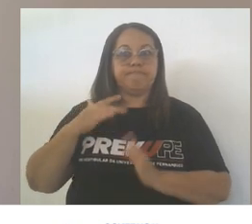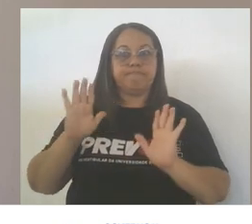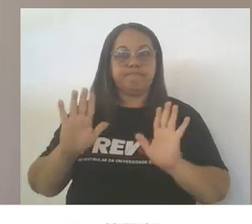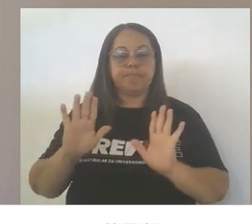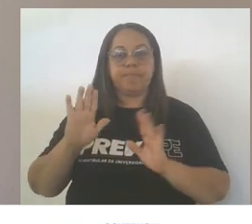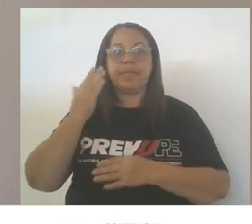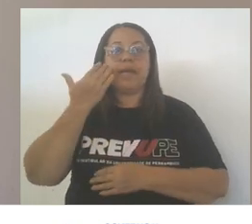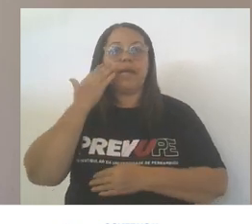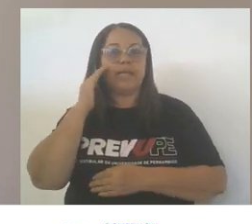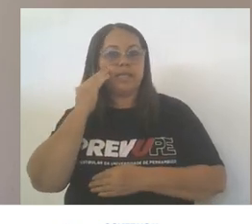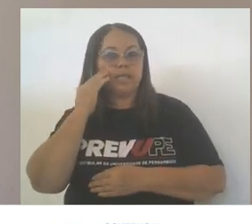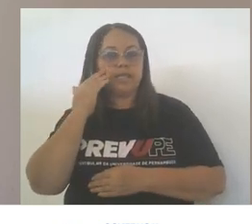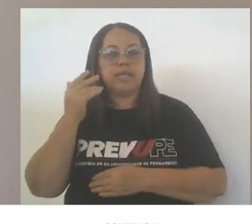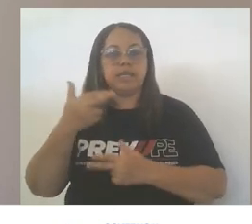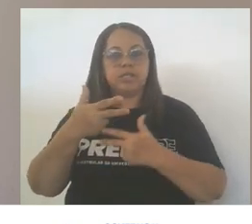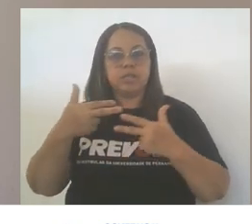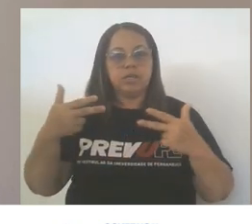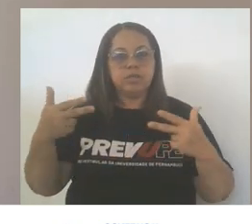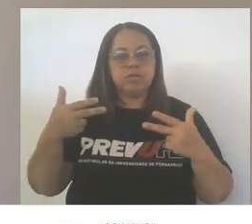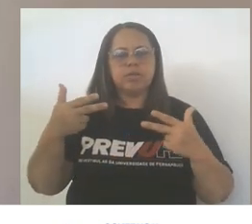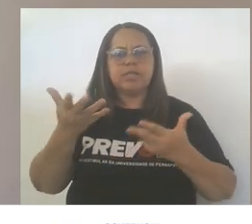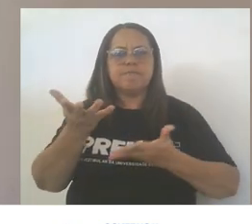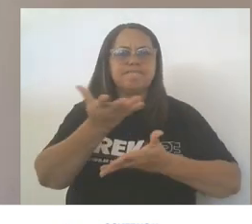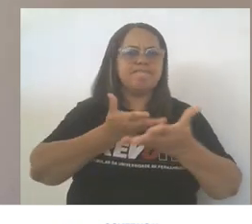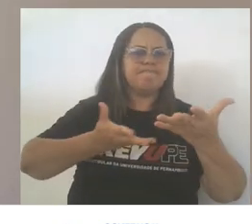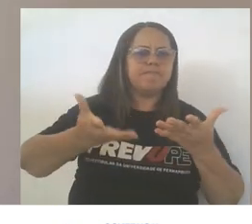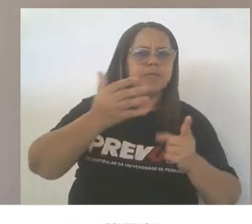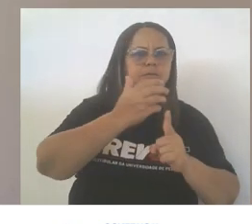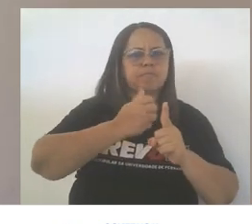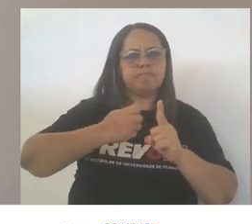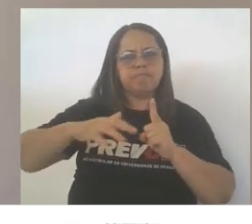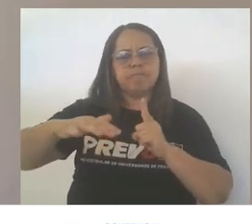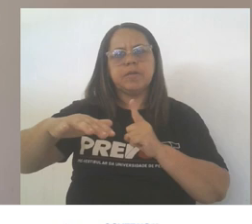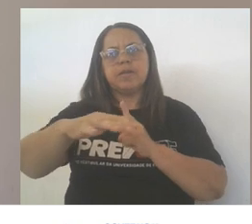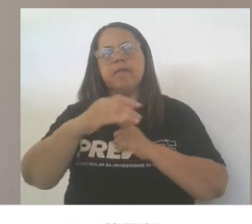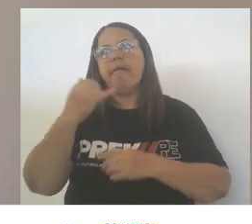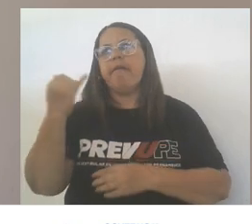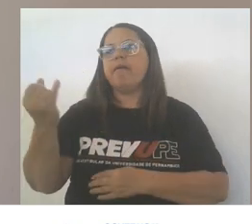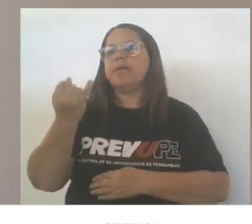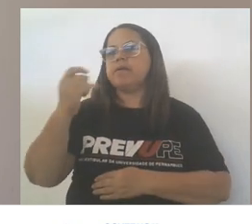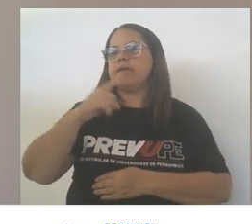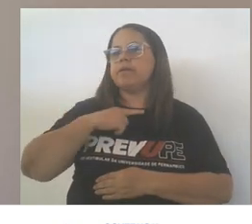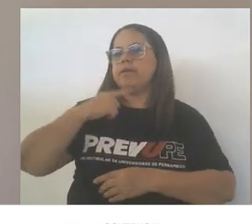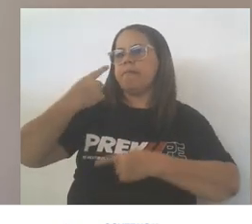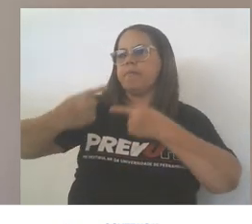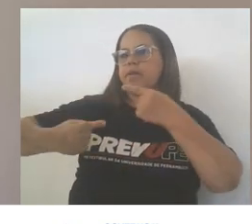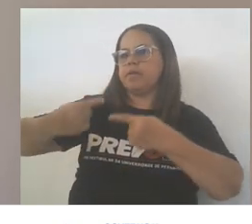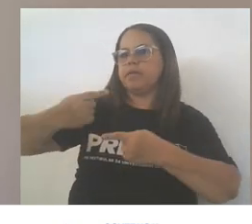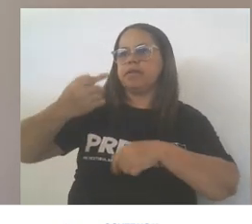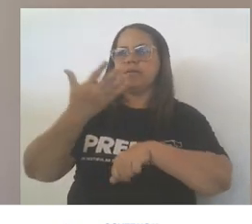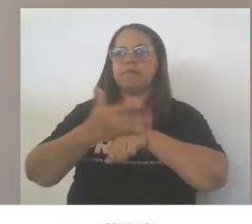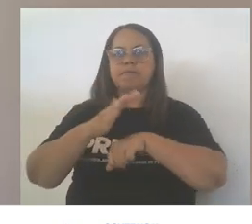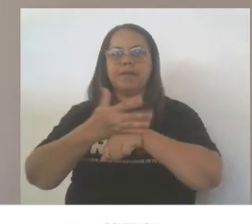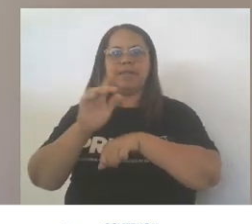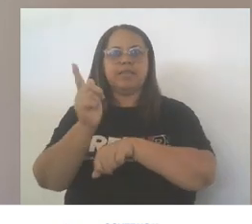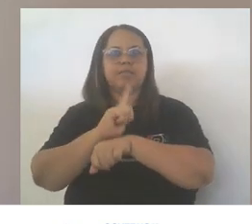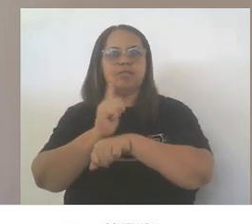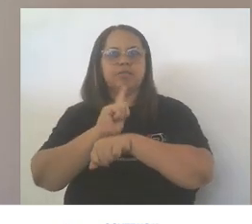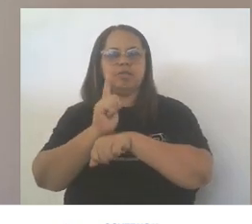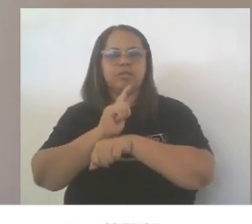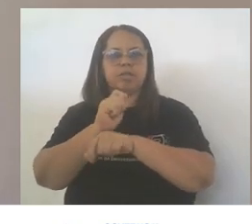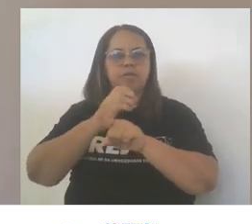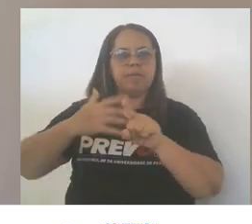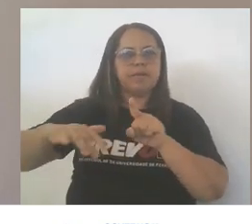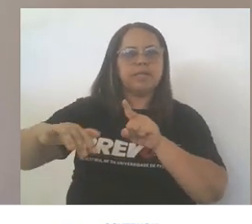desses poluentes e suas interações com o meio ambiente é fundamental para a formulação de políticas e práticas de gestão ambiental, que